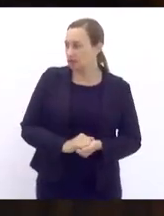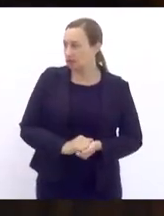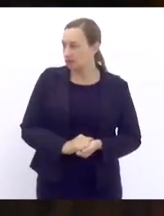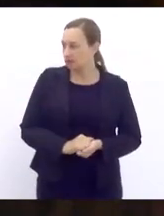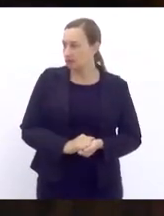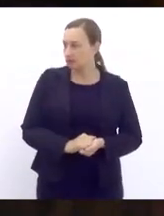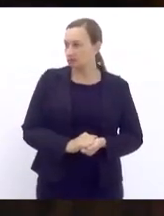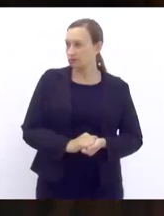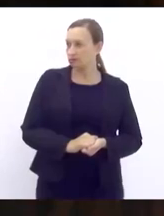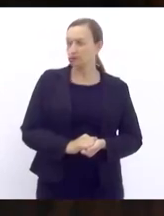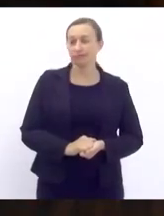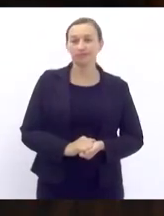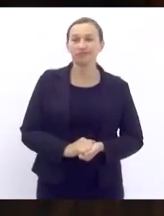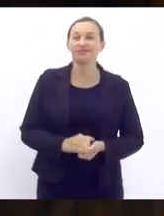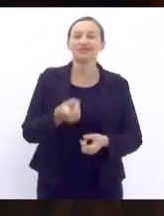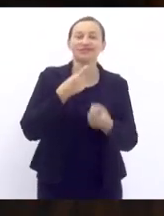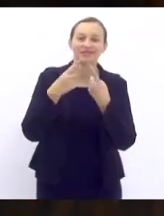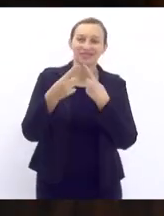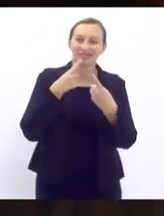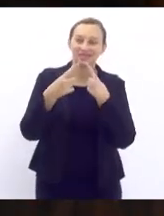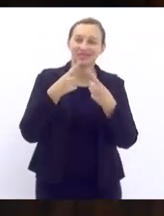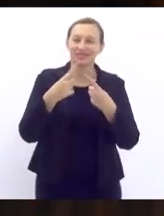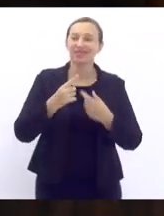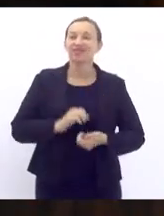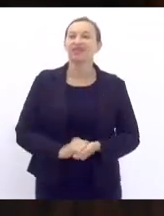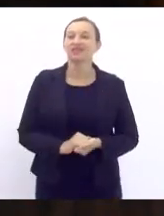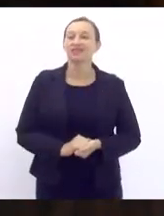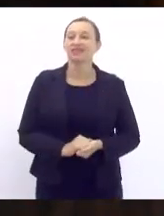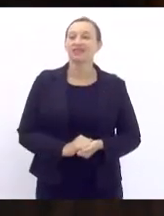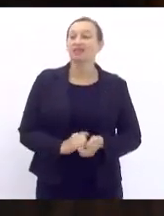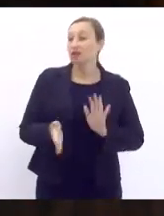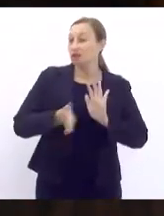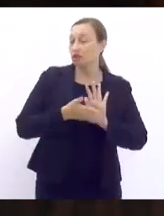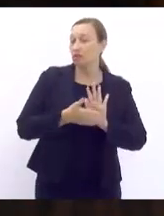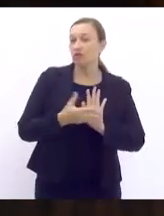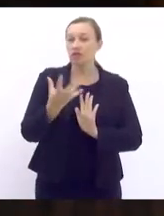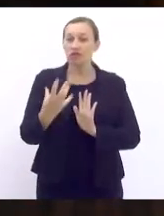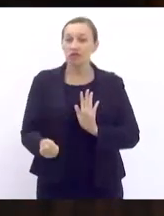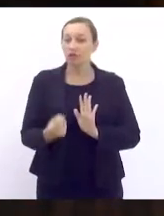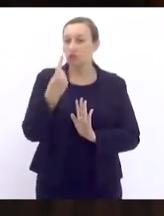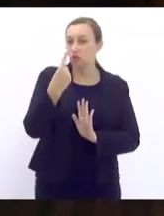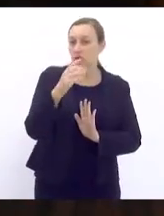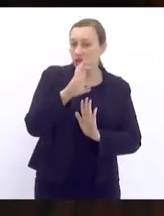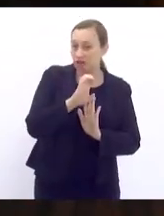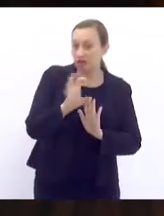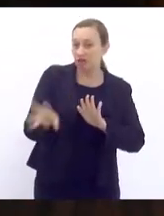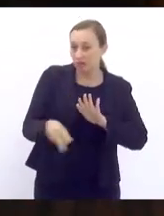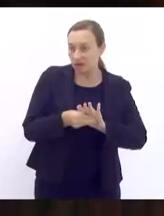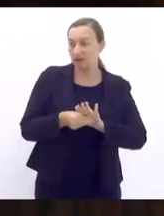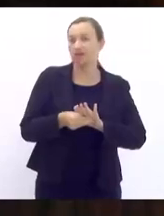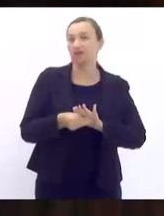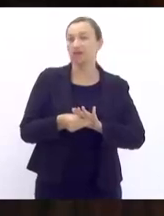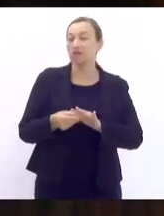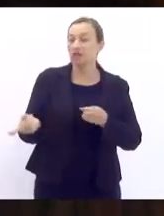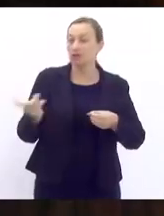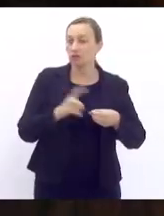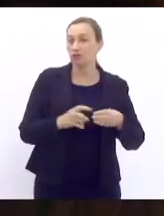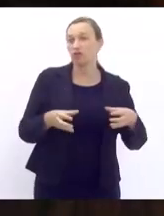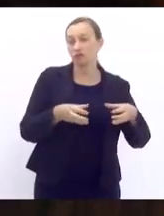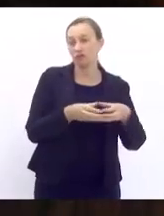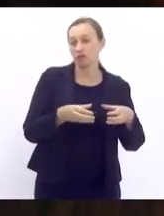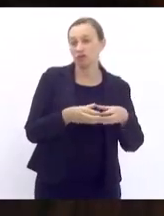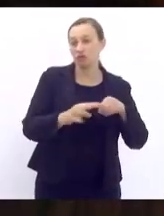não havendo o que queira discutir, encerrada a discussão, a presente proposta recebeu uma emenda e retorna às